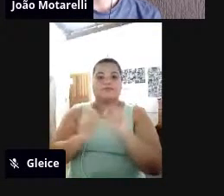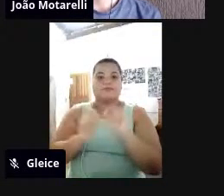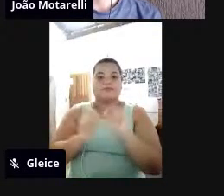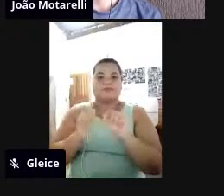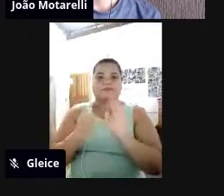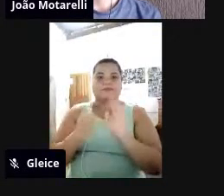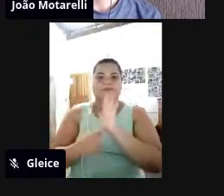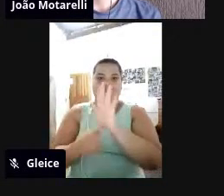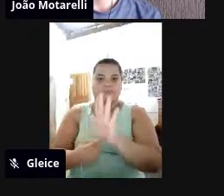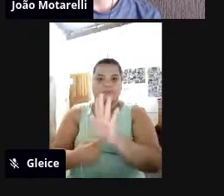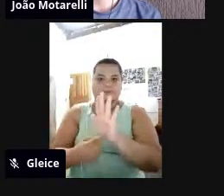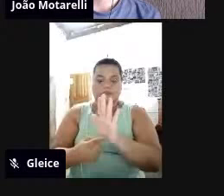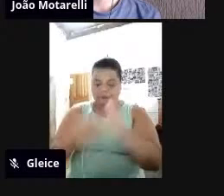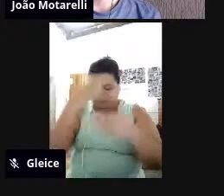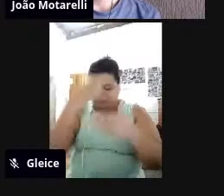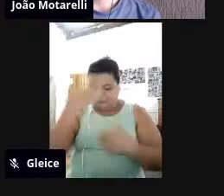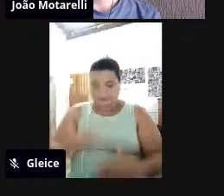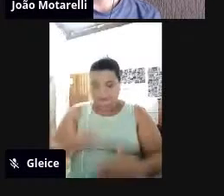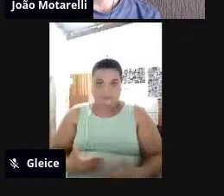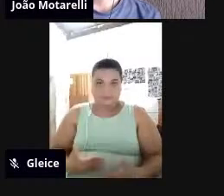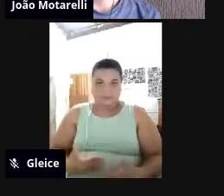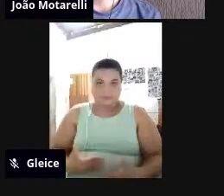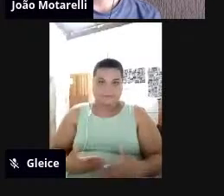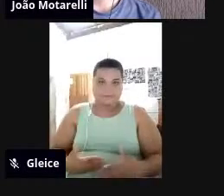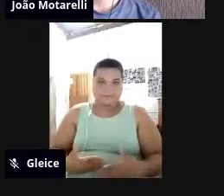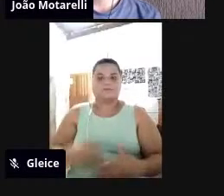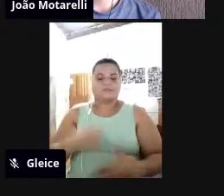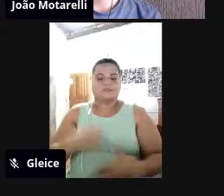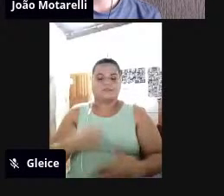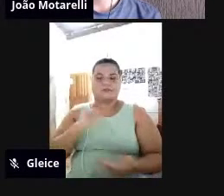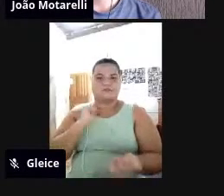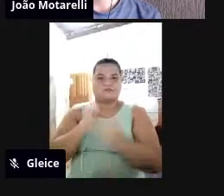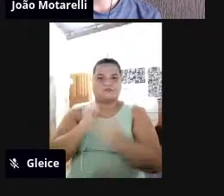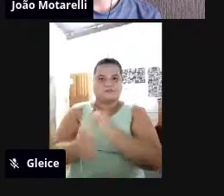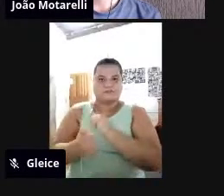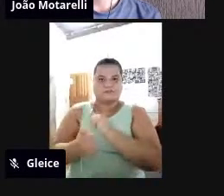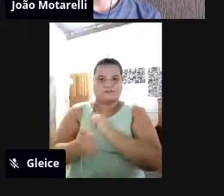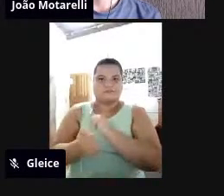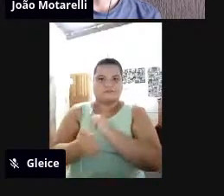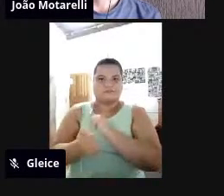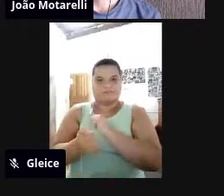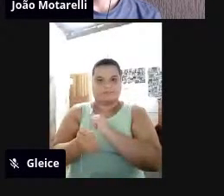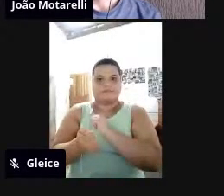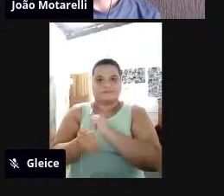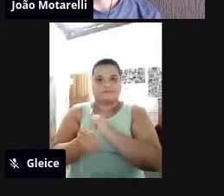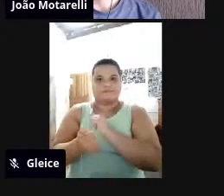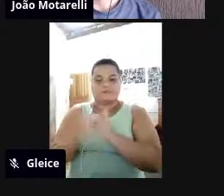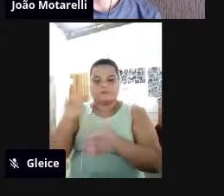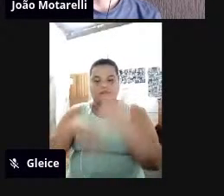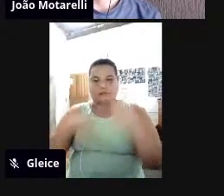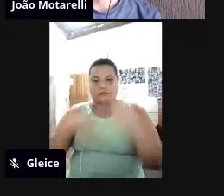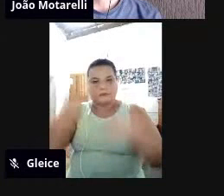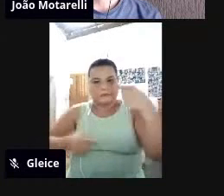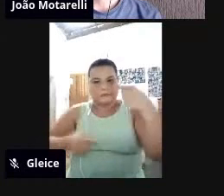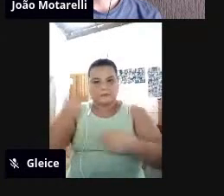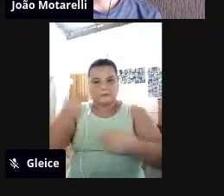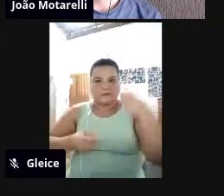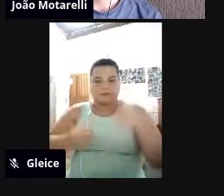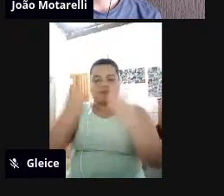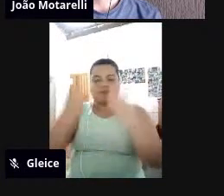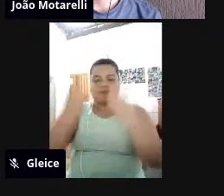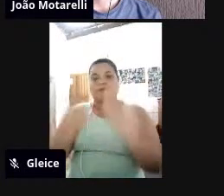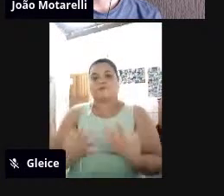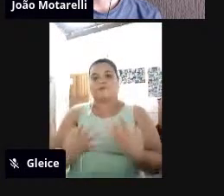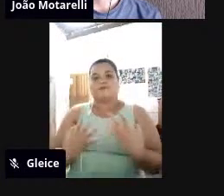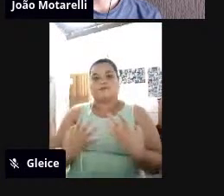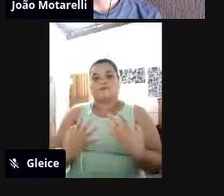composição corporal e a performance esportiva. Então, eu destaquei alguns pontos aqui dessa leitura para a gente discutir. Então, ele fala o seguinte, ó, apesar de estar